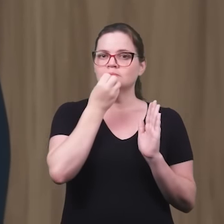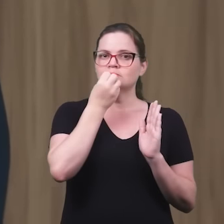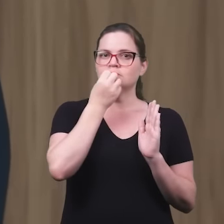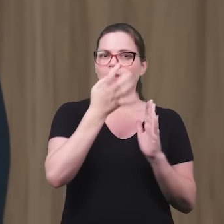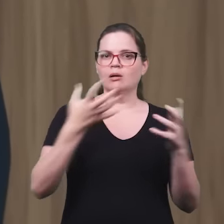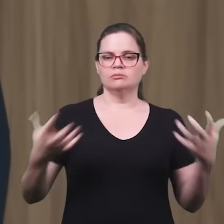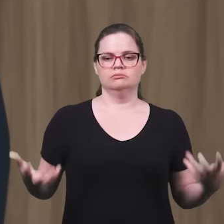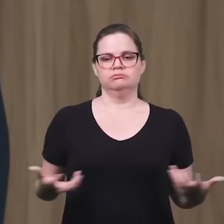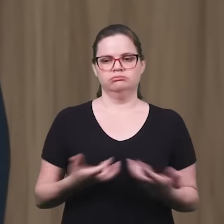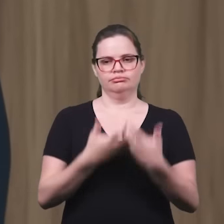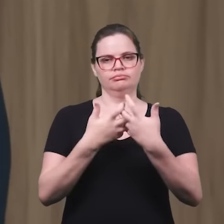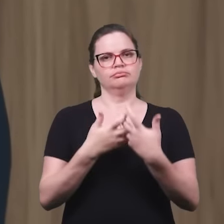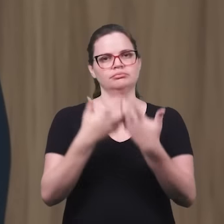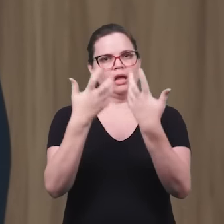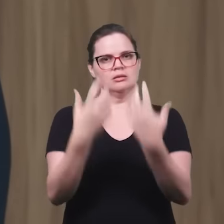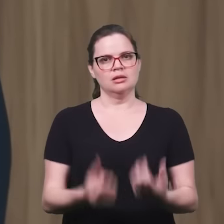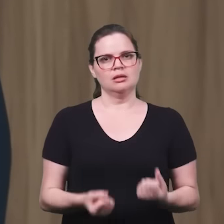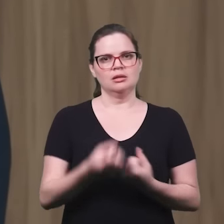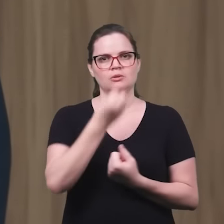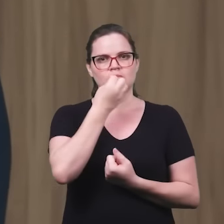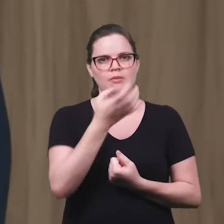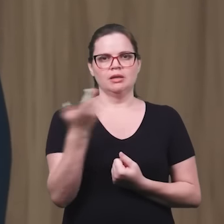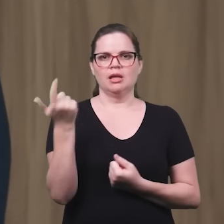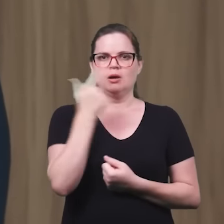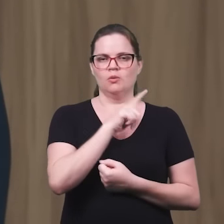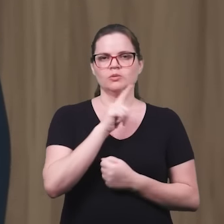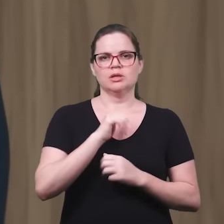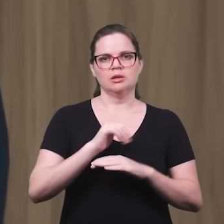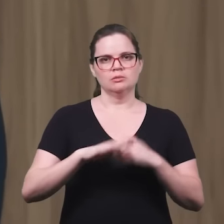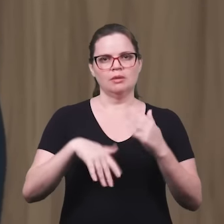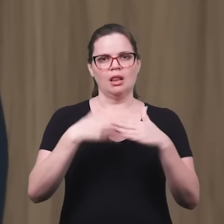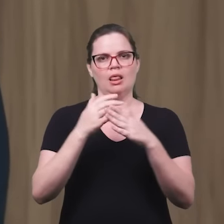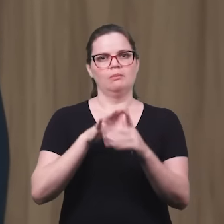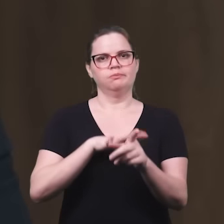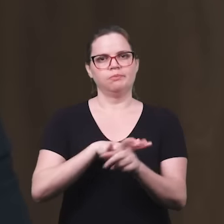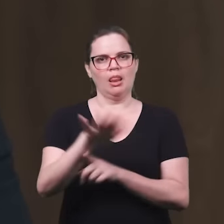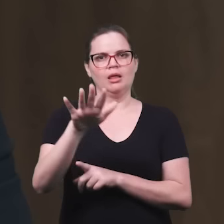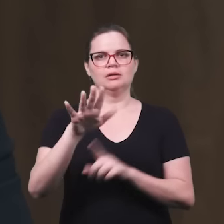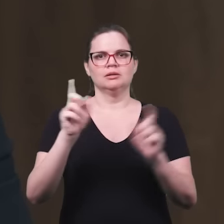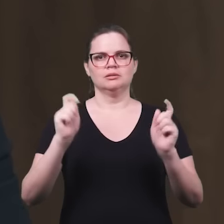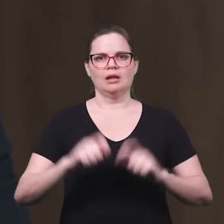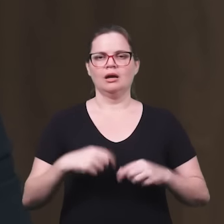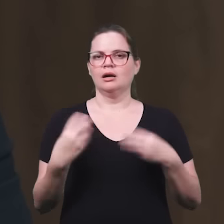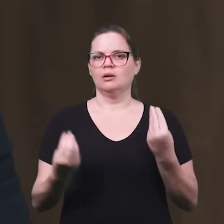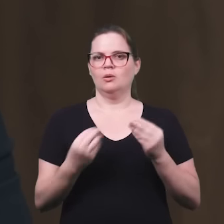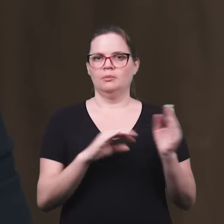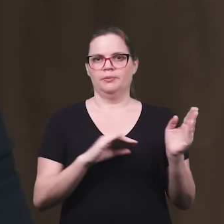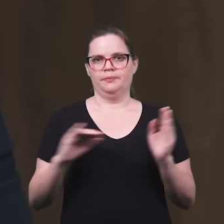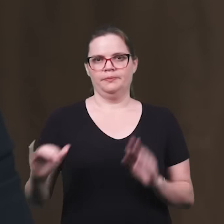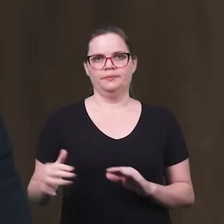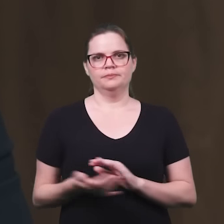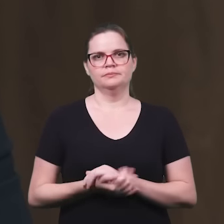uma conexão com o público, ele realmente está gerando um engajamento com o público. Perfeito.